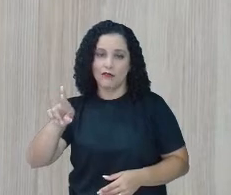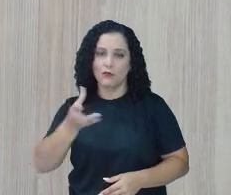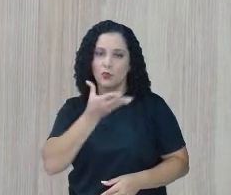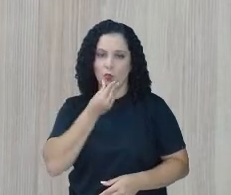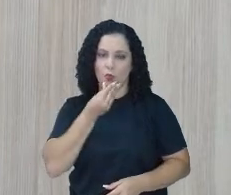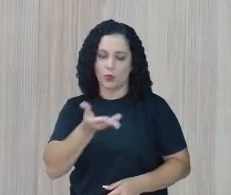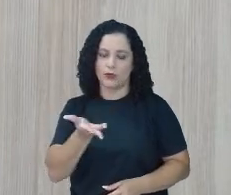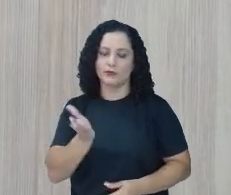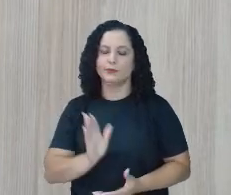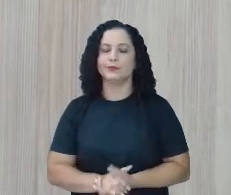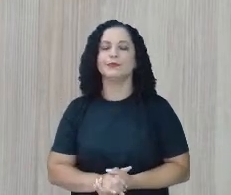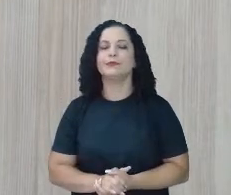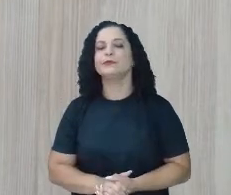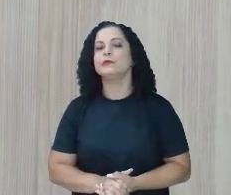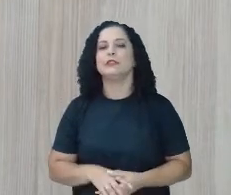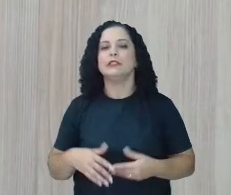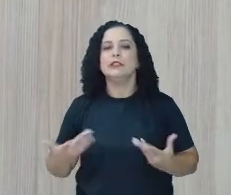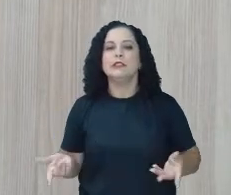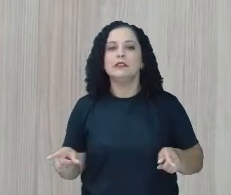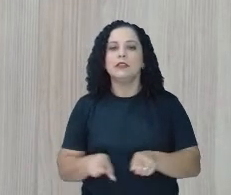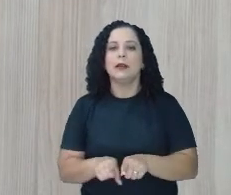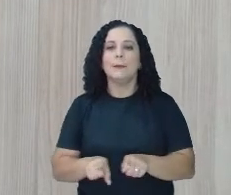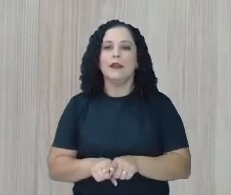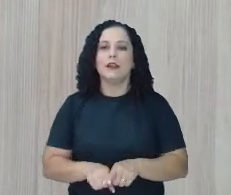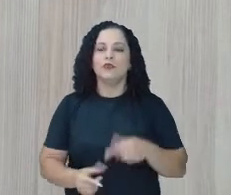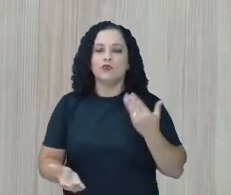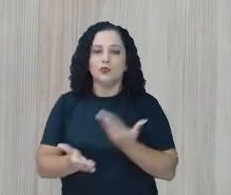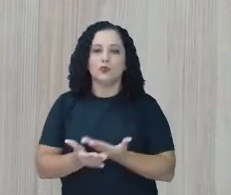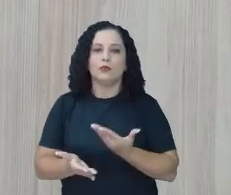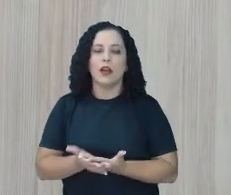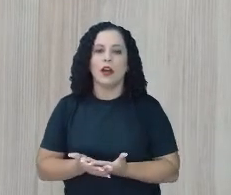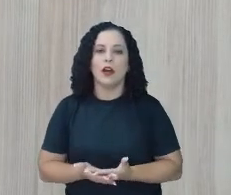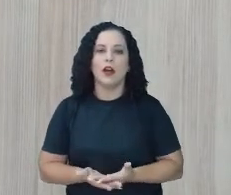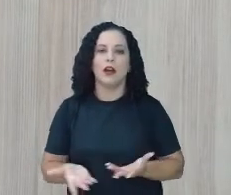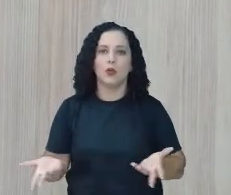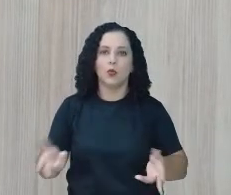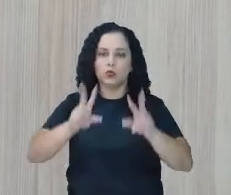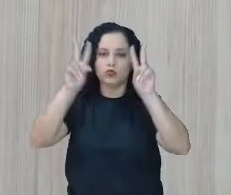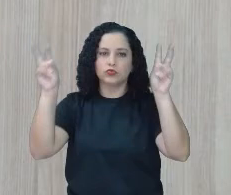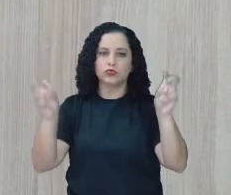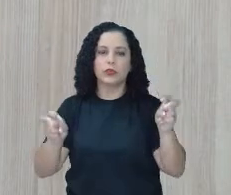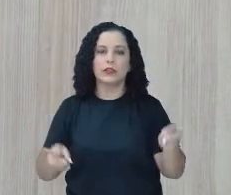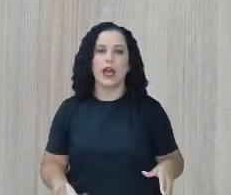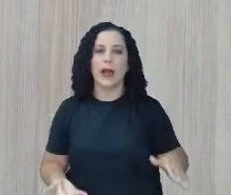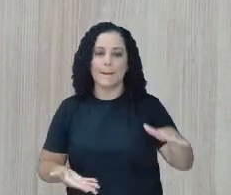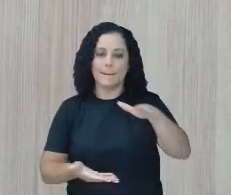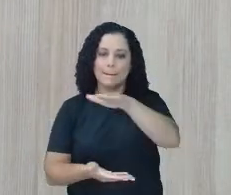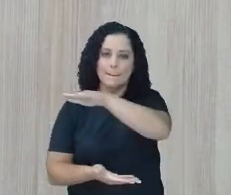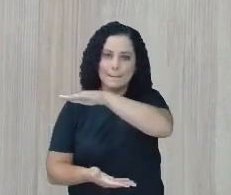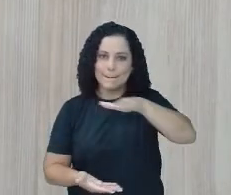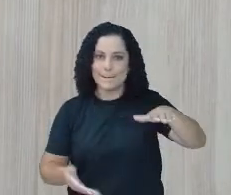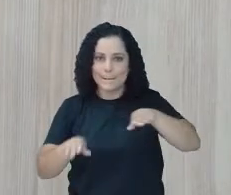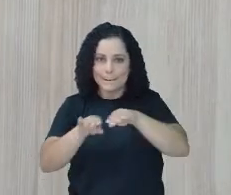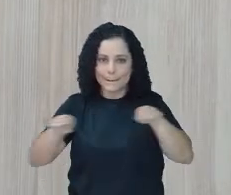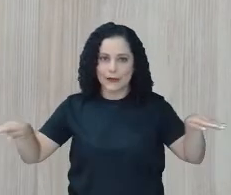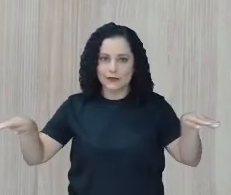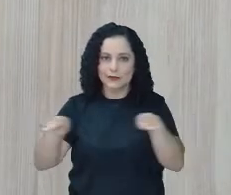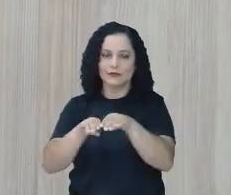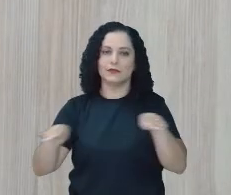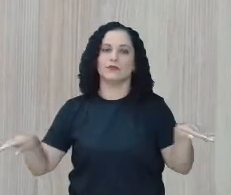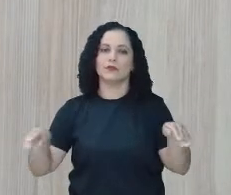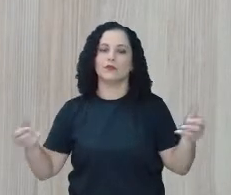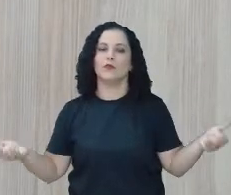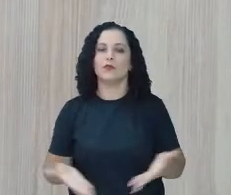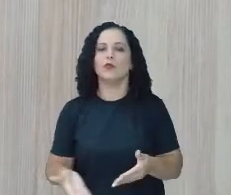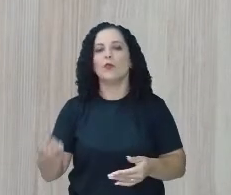disso, a gente foi para a parte aí dos sólidos, falou também da questão da planificação, e você vai começar a